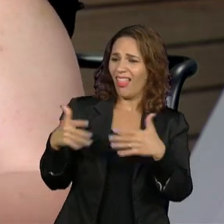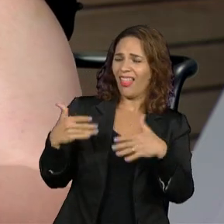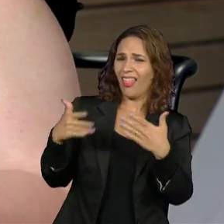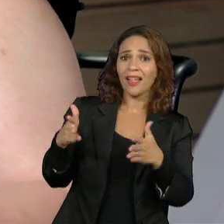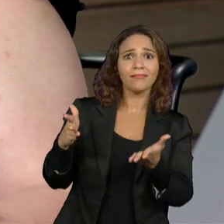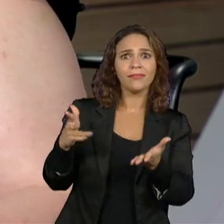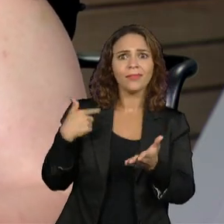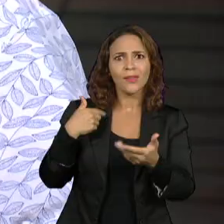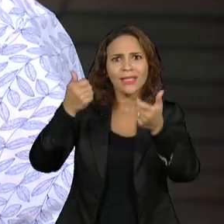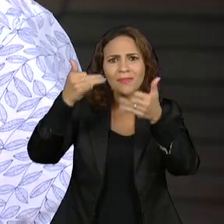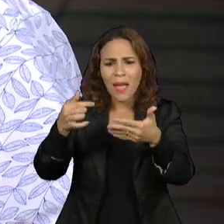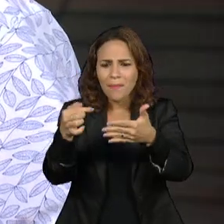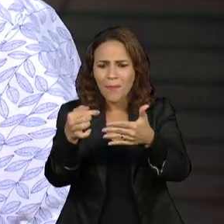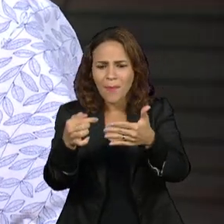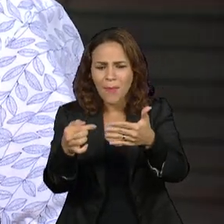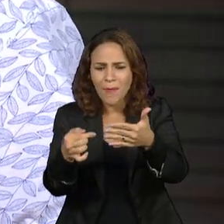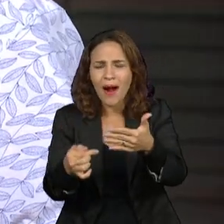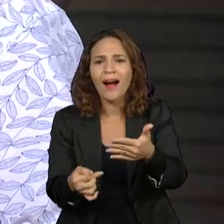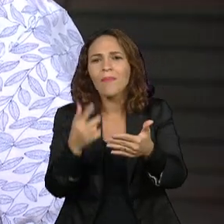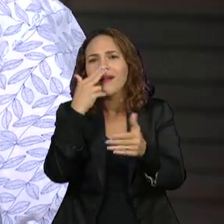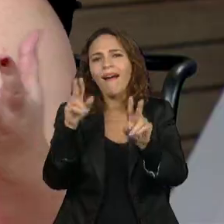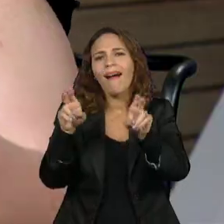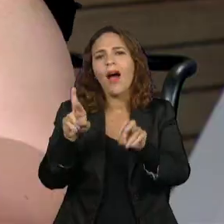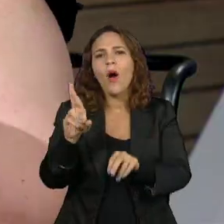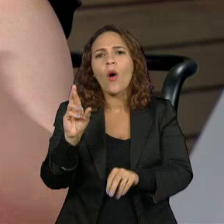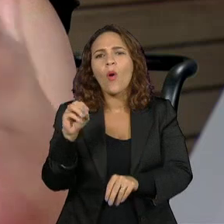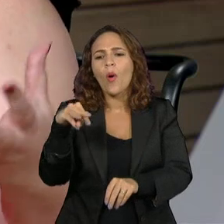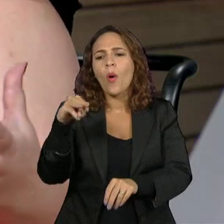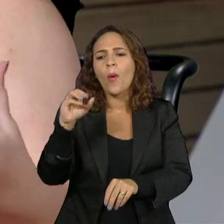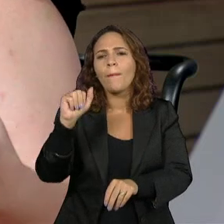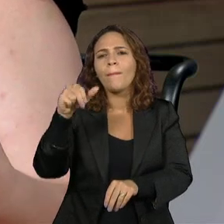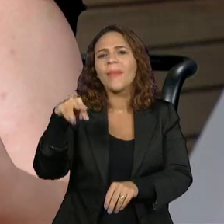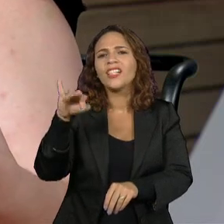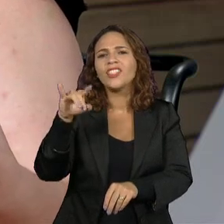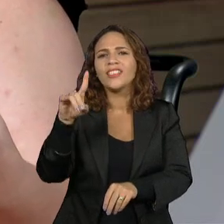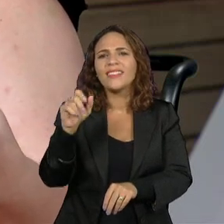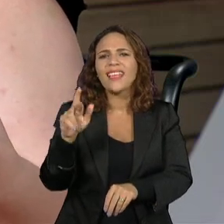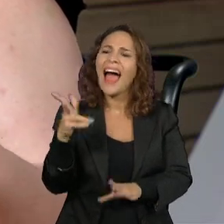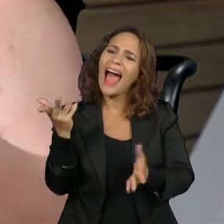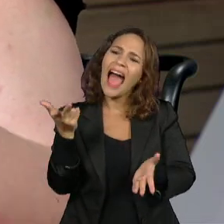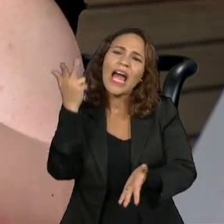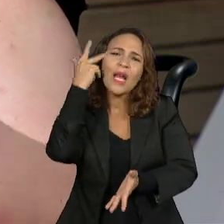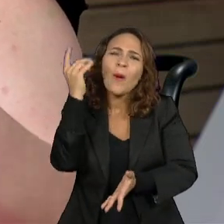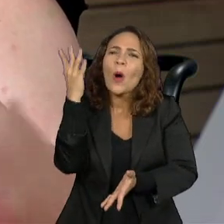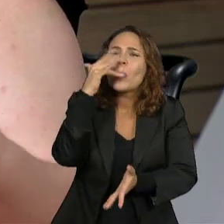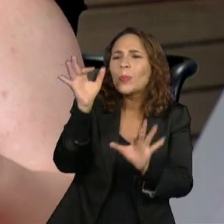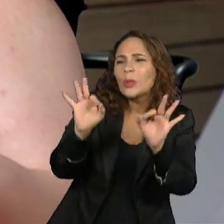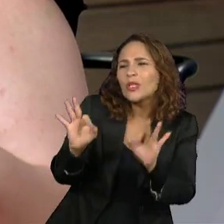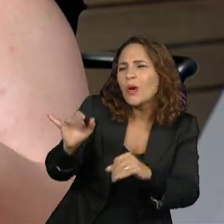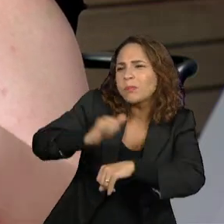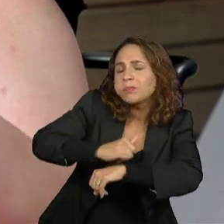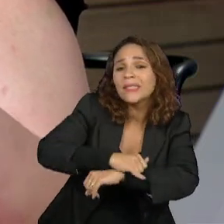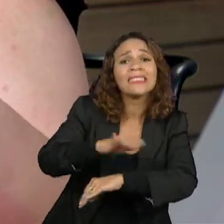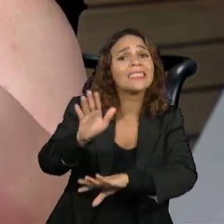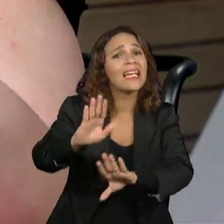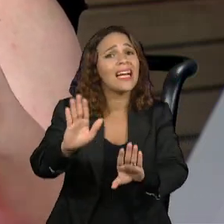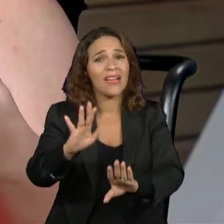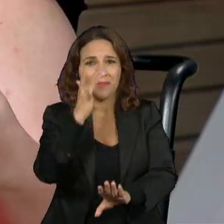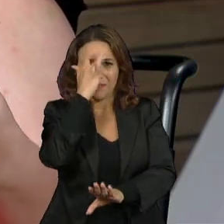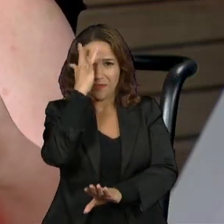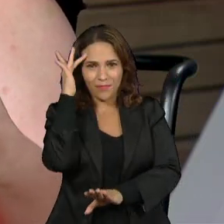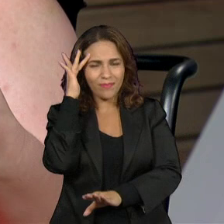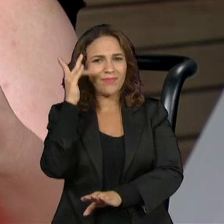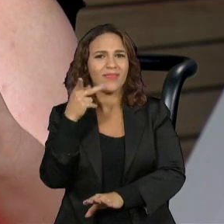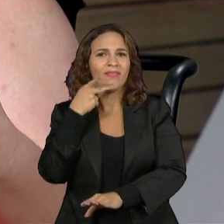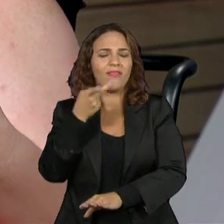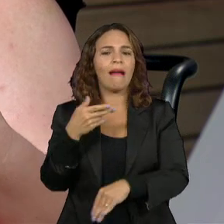gente está conversando aqui, como que você, sabe, como isso é um romance? Eu acho que a parte do romance que as pessoas colocam